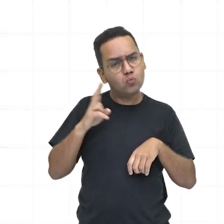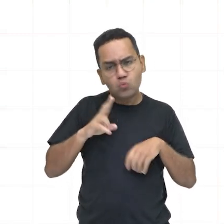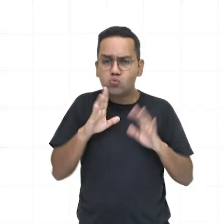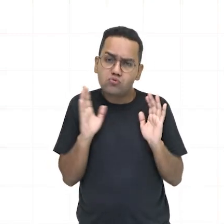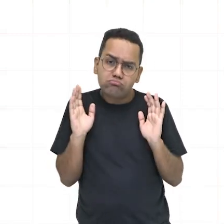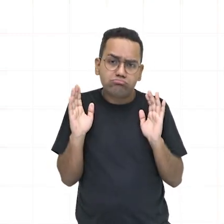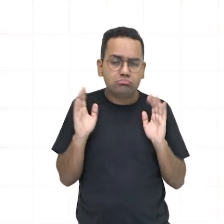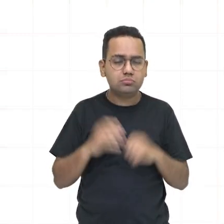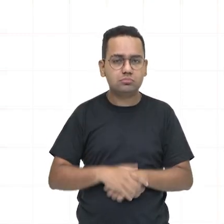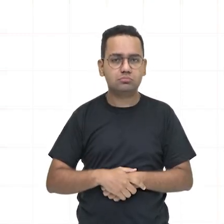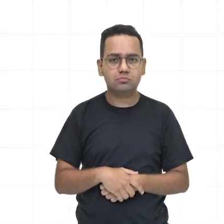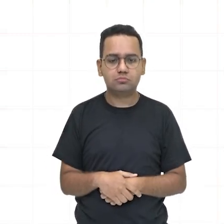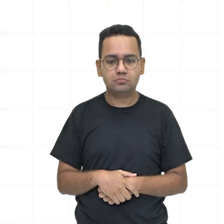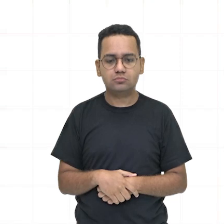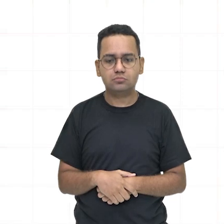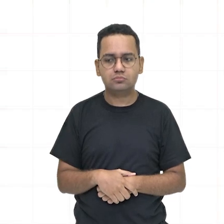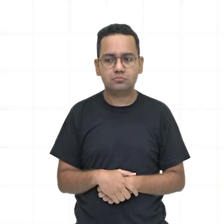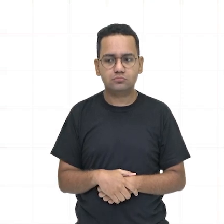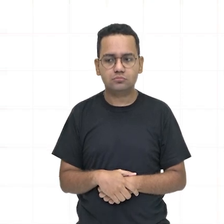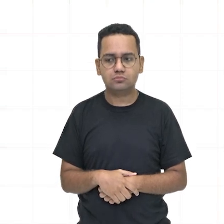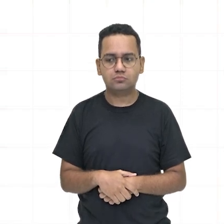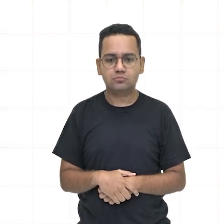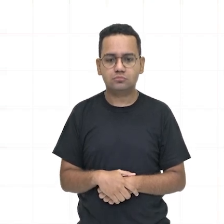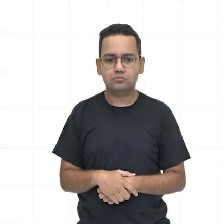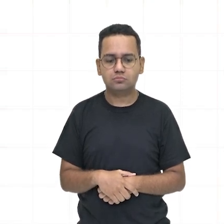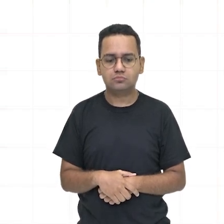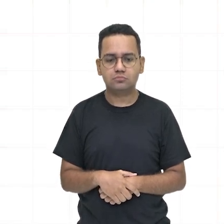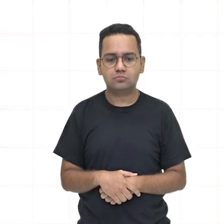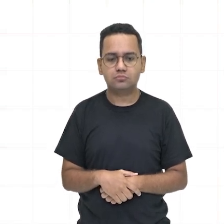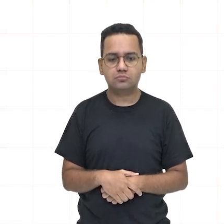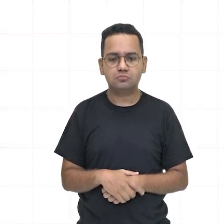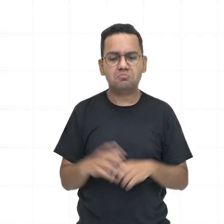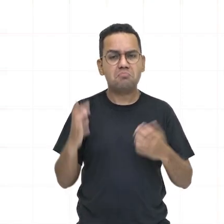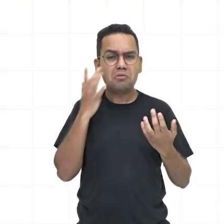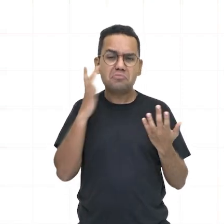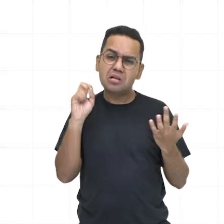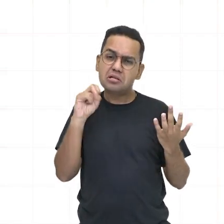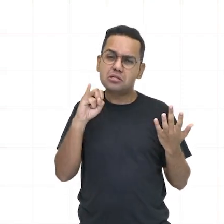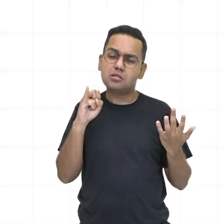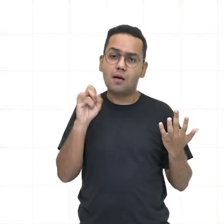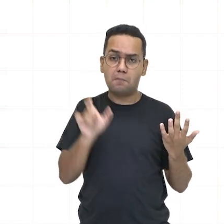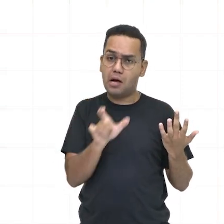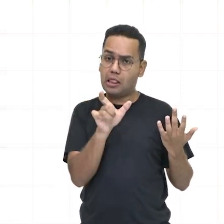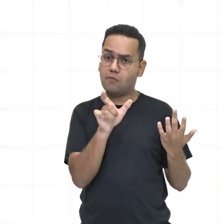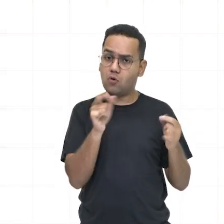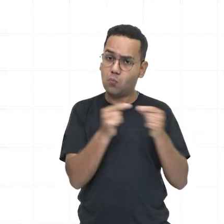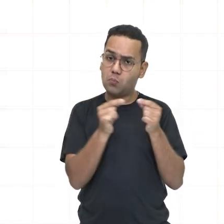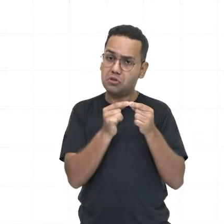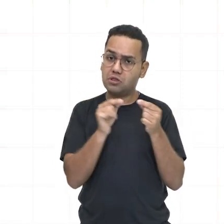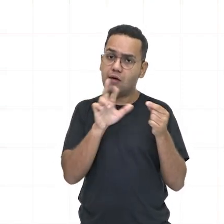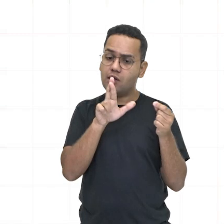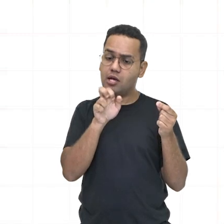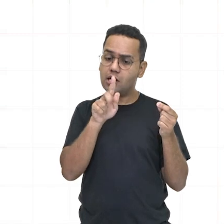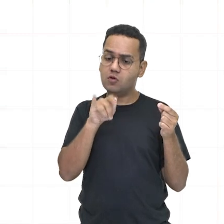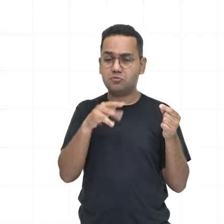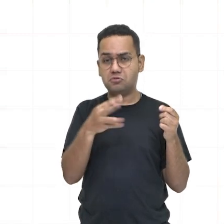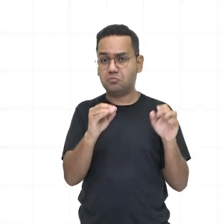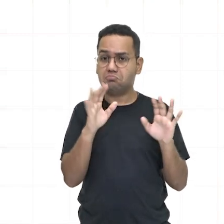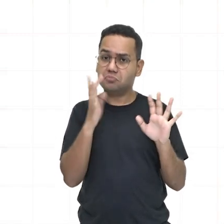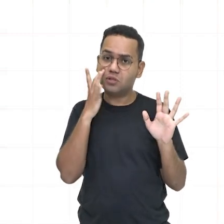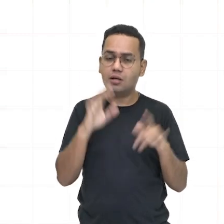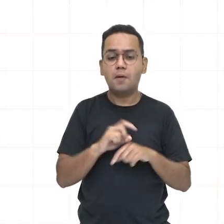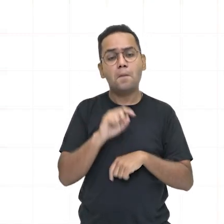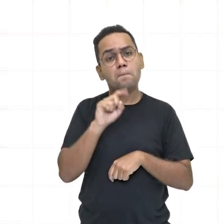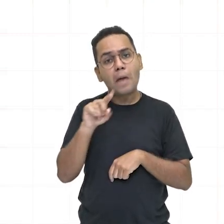ia dizendo. Se bem que, não sei se chamavam religiões à época, mas o conjunto, né, que envolve crença